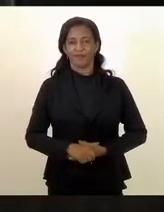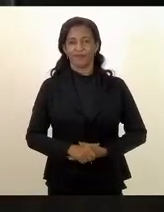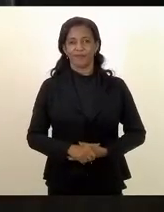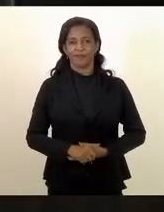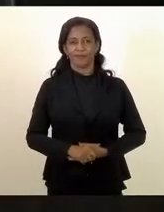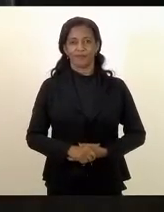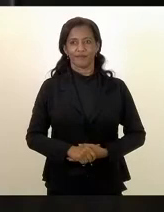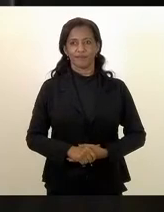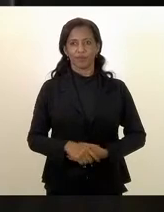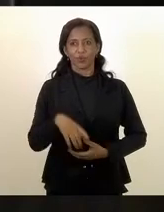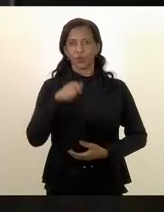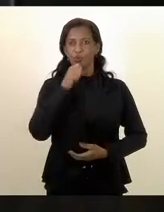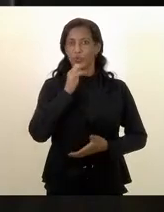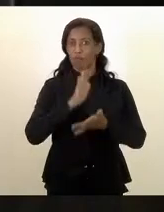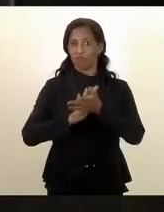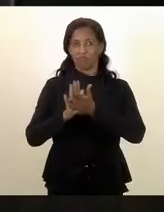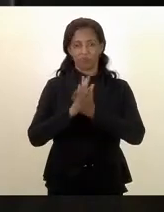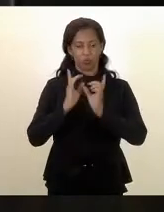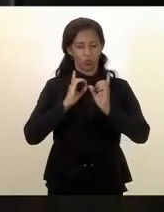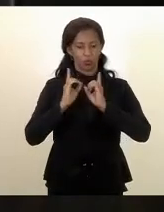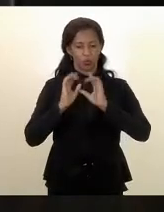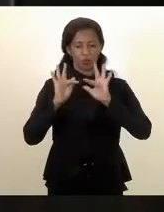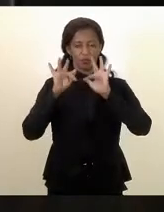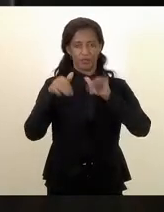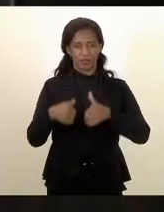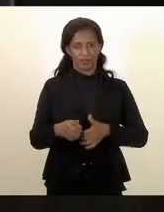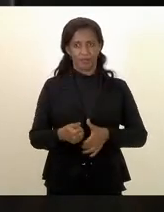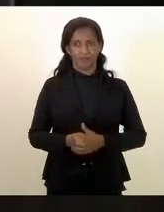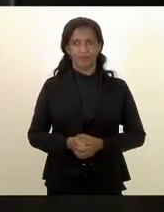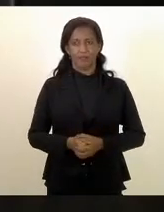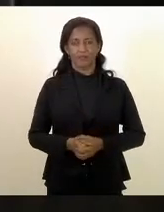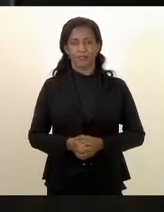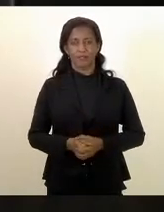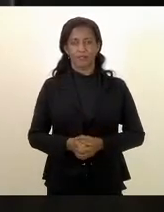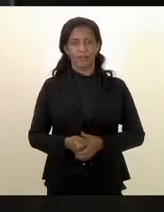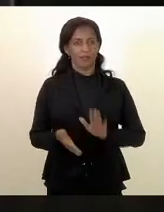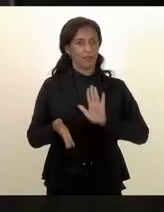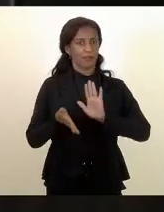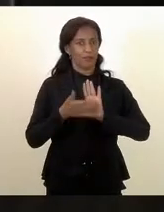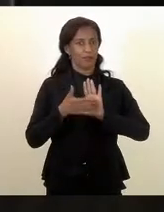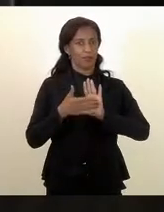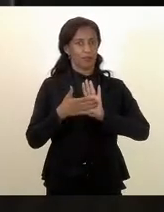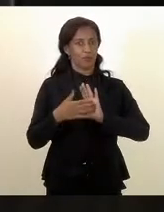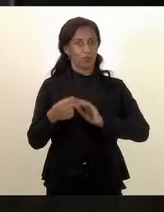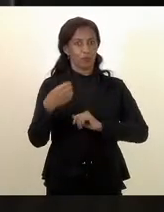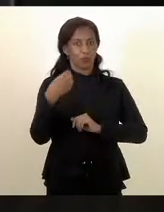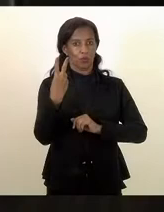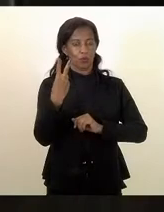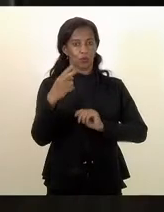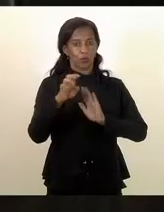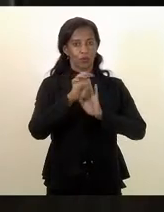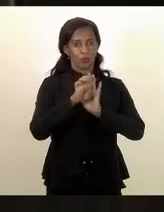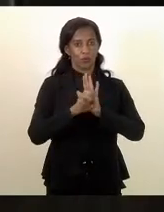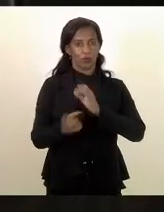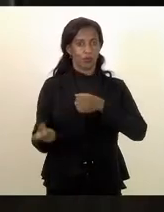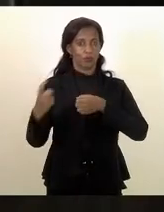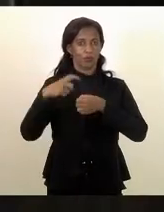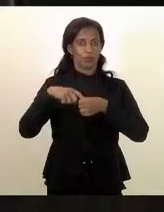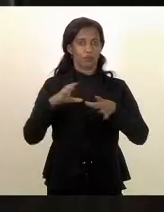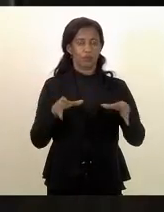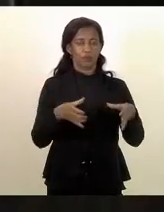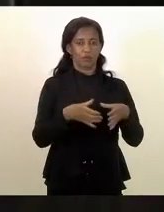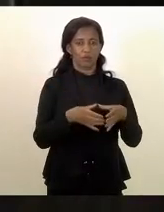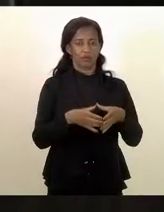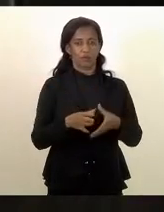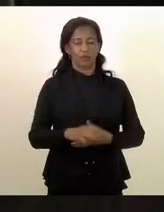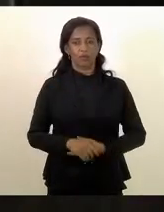não havendo mais que queira discutir encerrada a discussão presente proposta recebeu duas emendas e retorna às